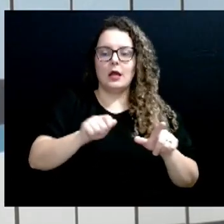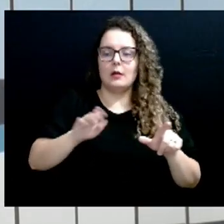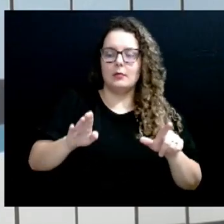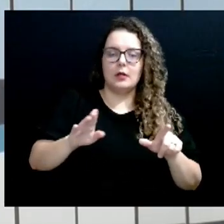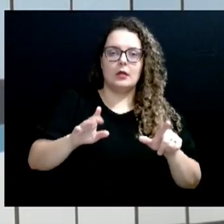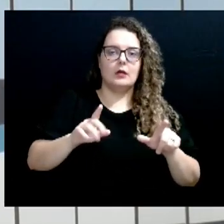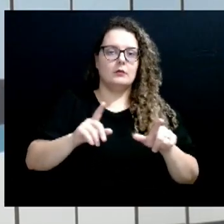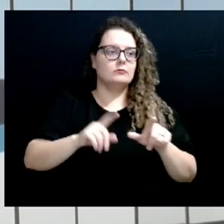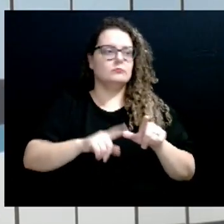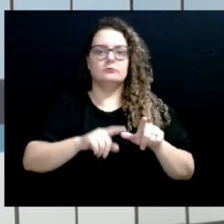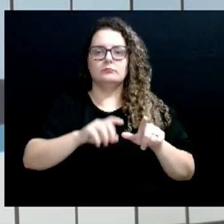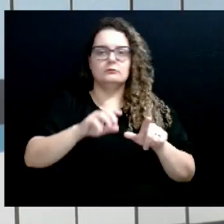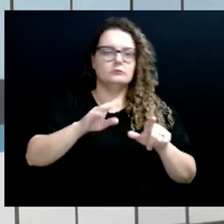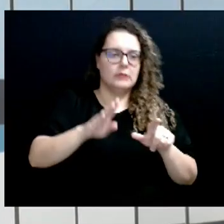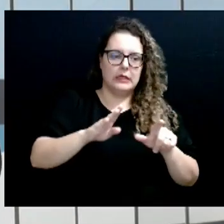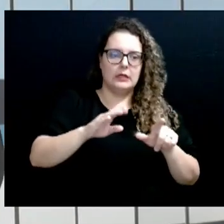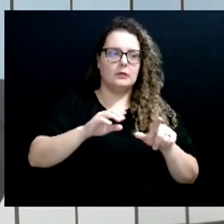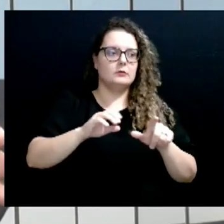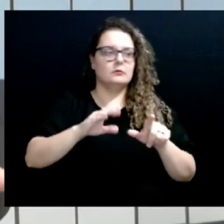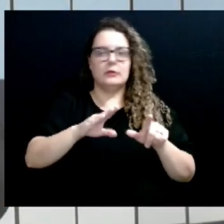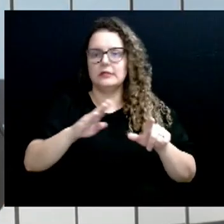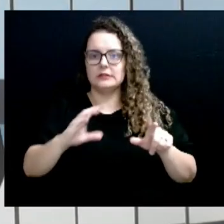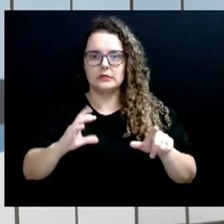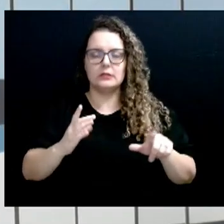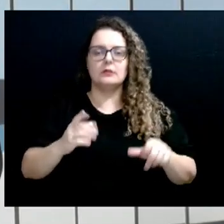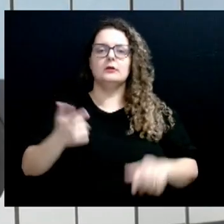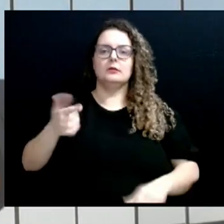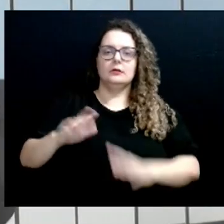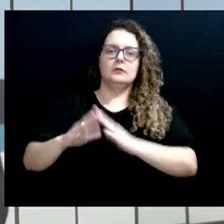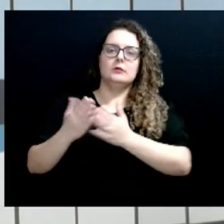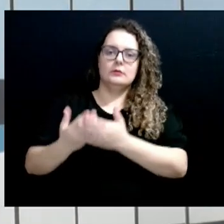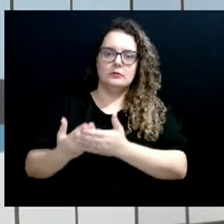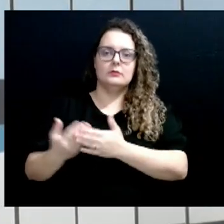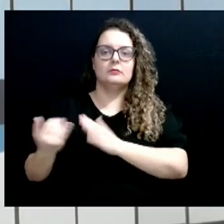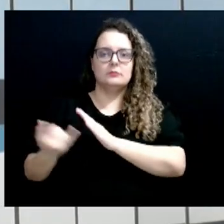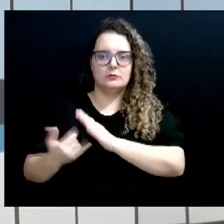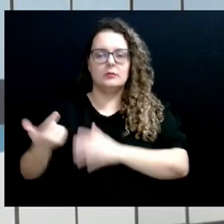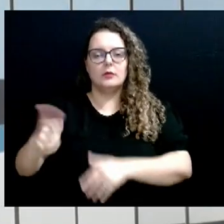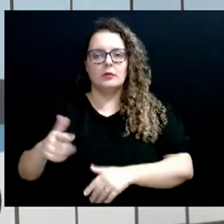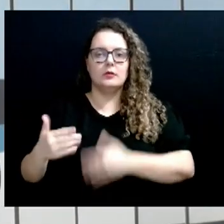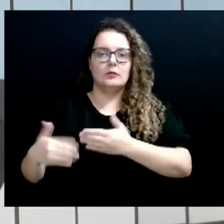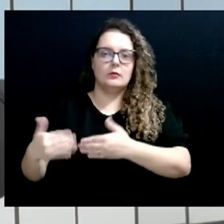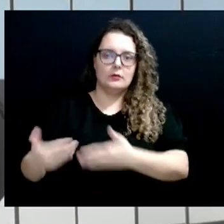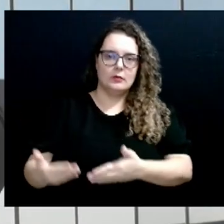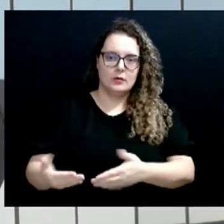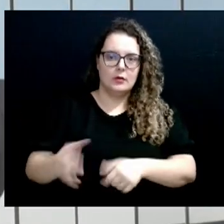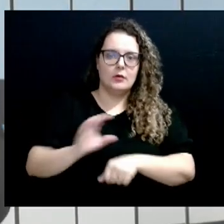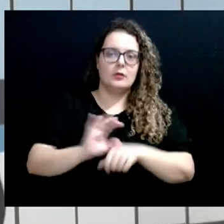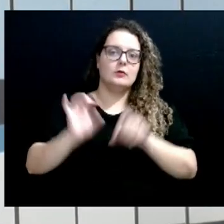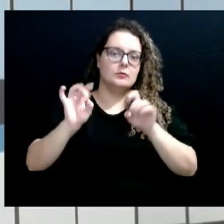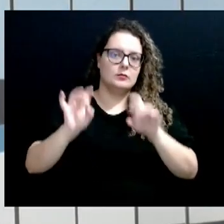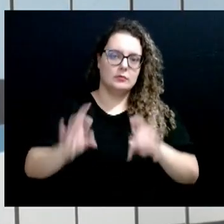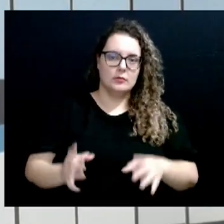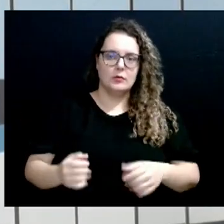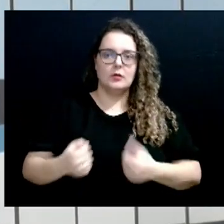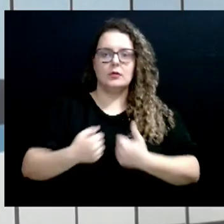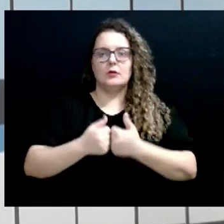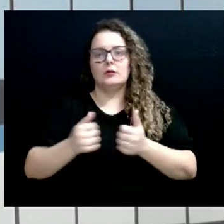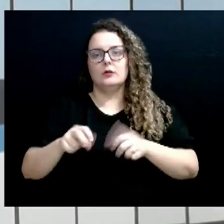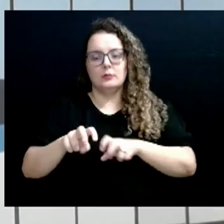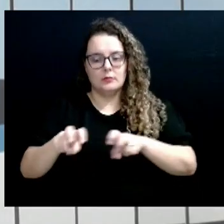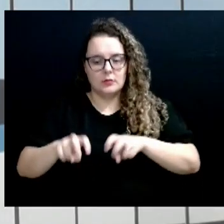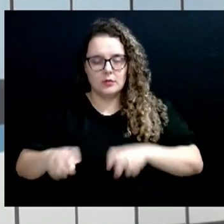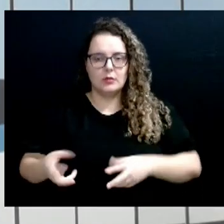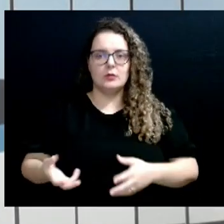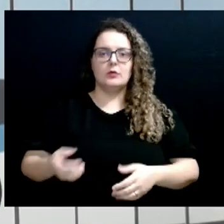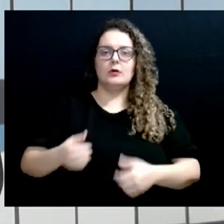feito pela autoescola esse processo. Então a autoescola vai continuar nesse sentido com esses processos e também os cursos especializados, curso de transporte passageiro, curso de transporte